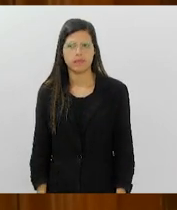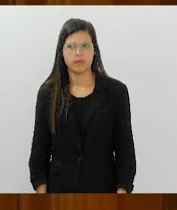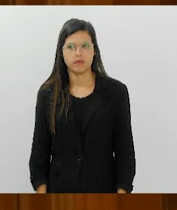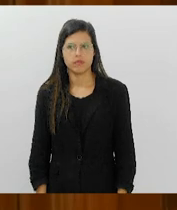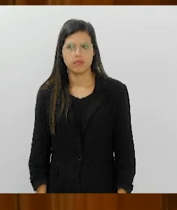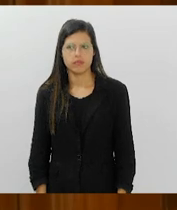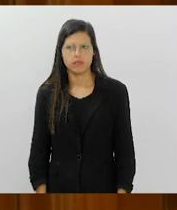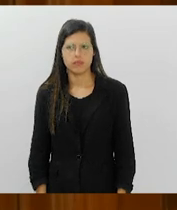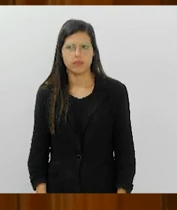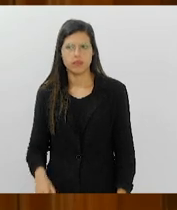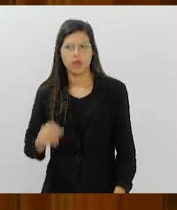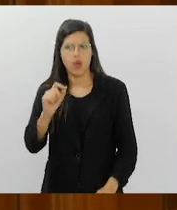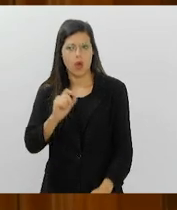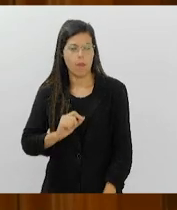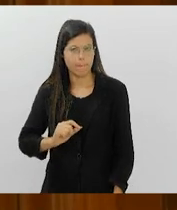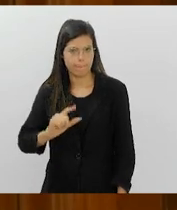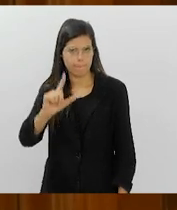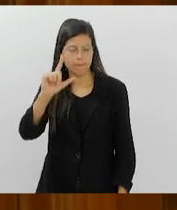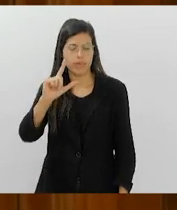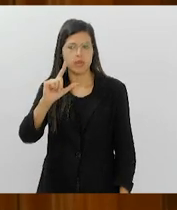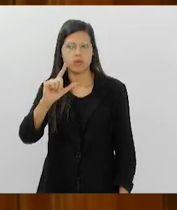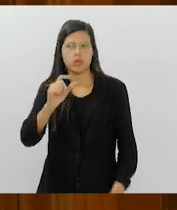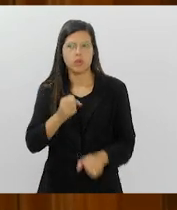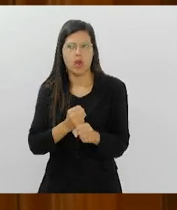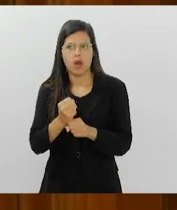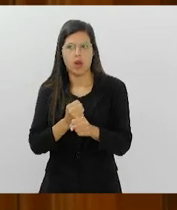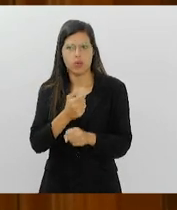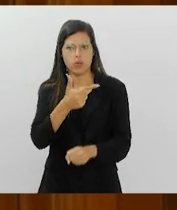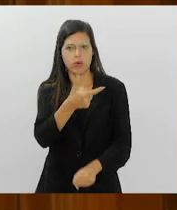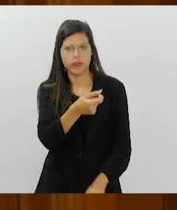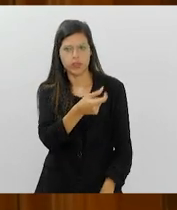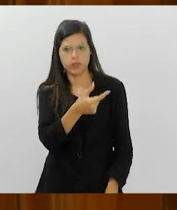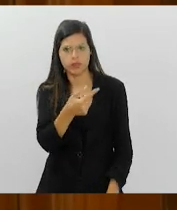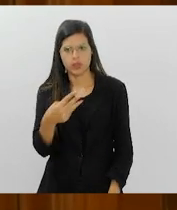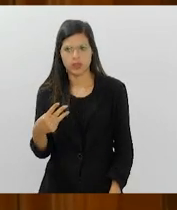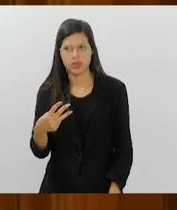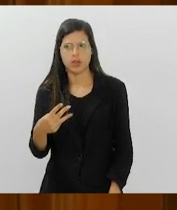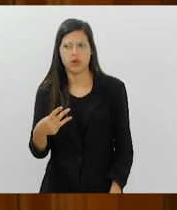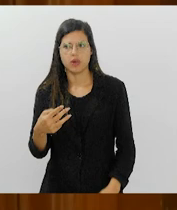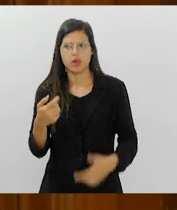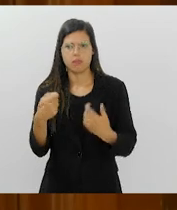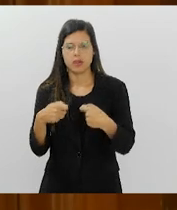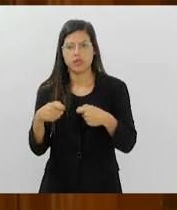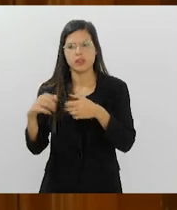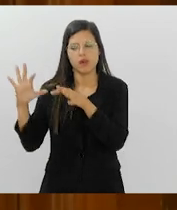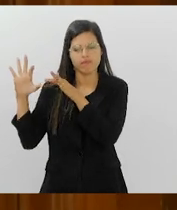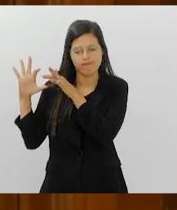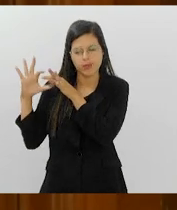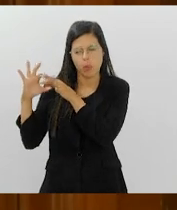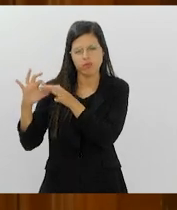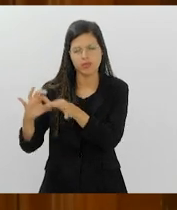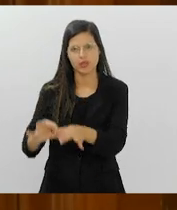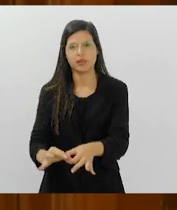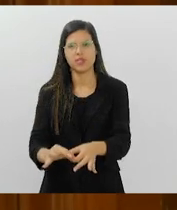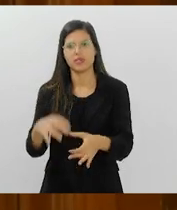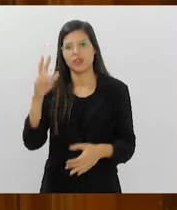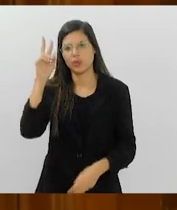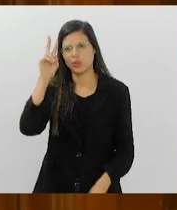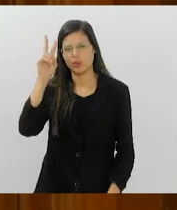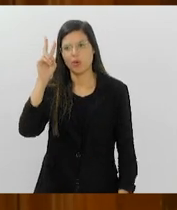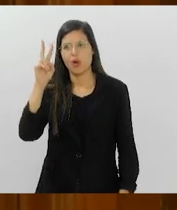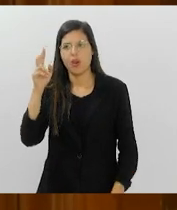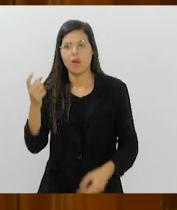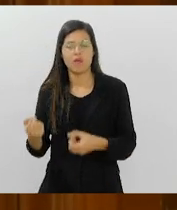ao aumento, né? Ao aumento a partir de 2023, exatamente. Para isso, a gente tem que fazer uma contextualização histórica, e aí eu vou voltar lá